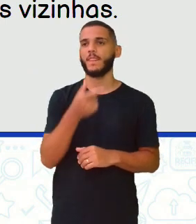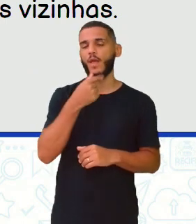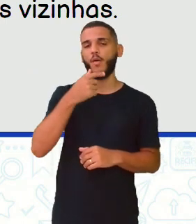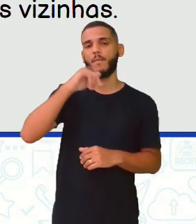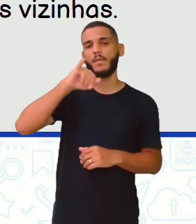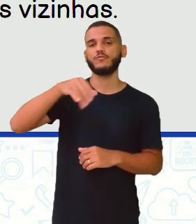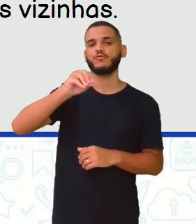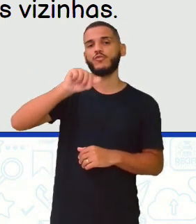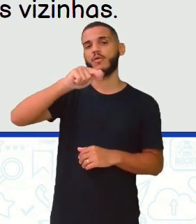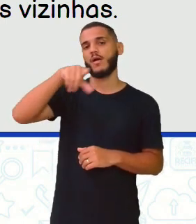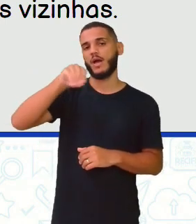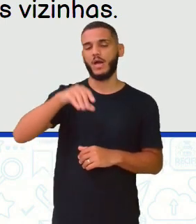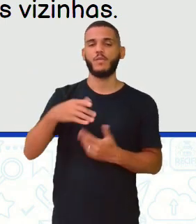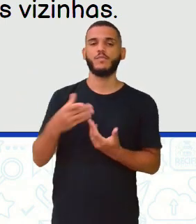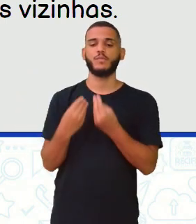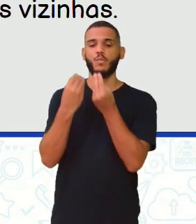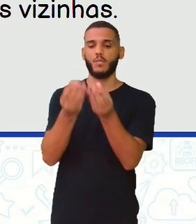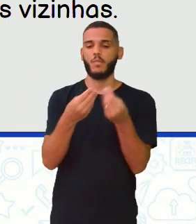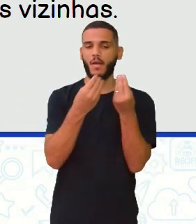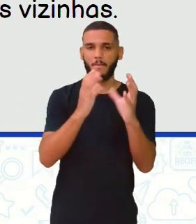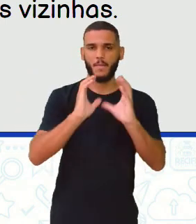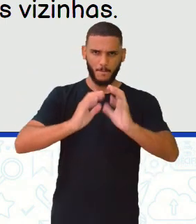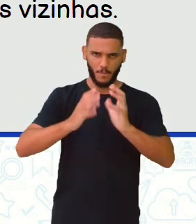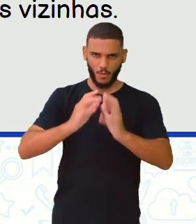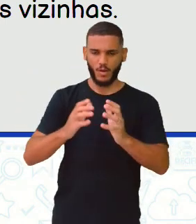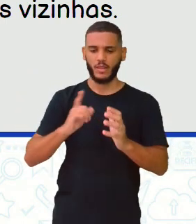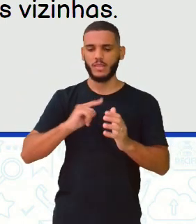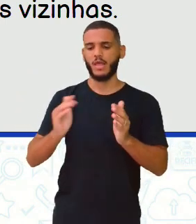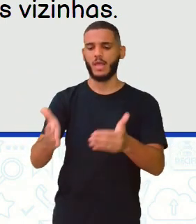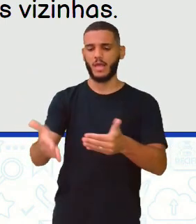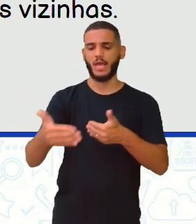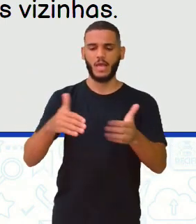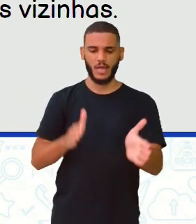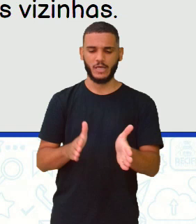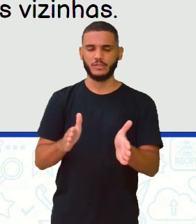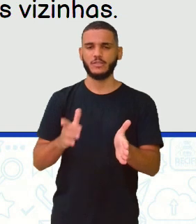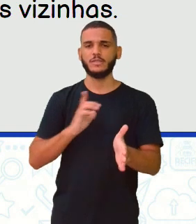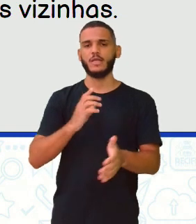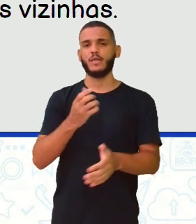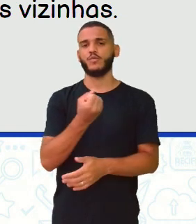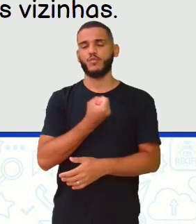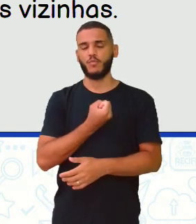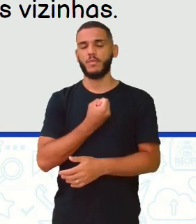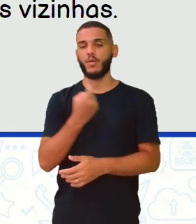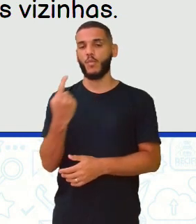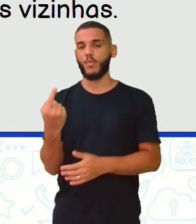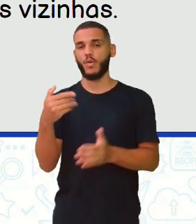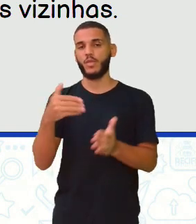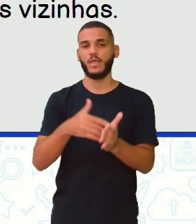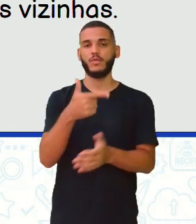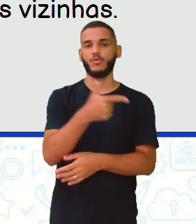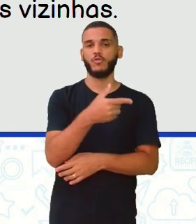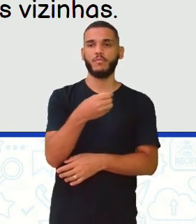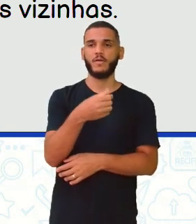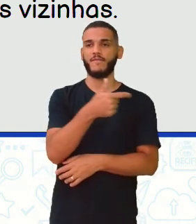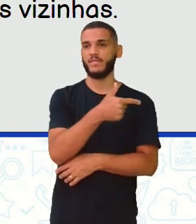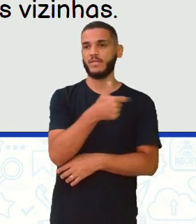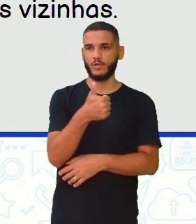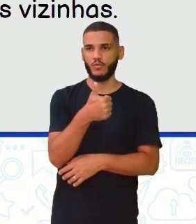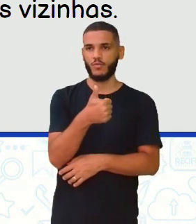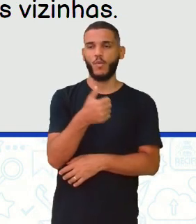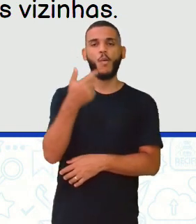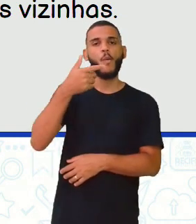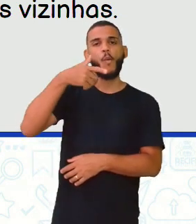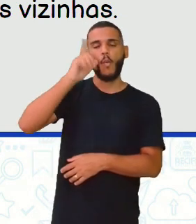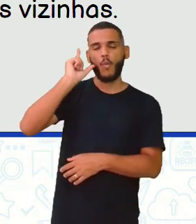Joãozinho distribuiu bolas em caixas numeradas de 1 a 2021. Isso eu deixei ontem para